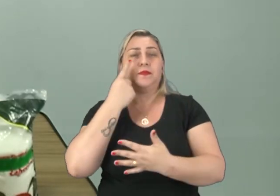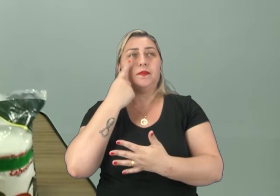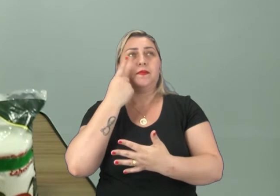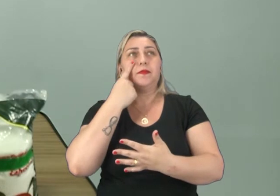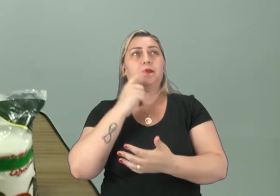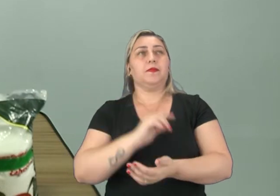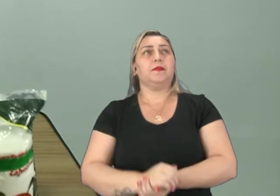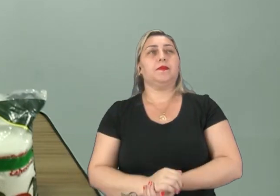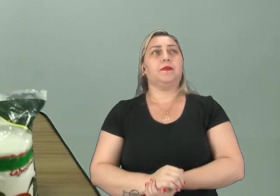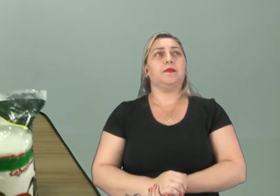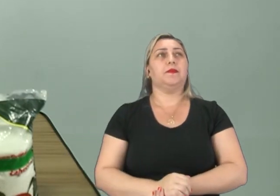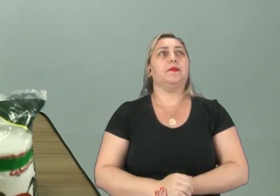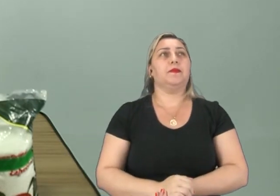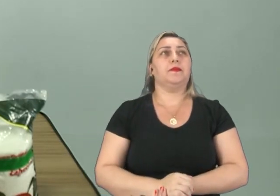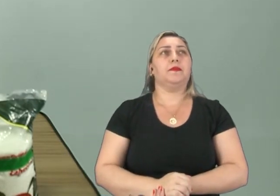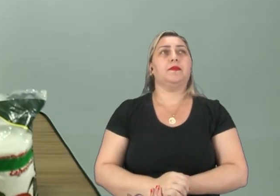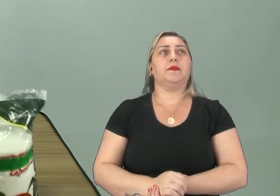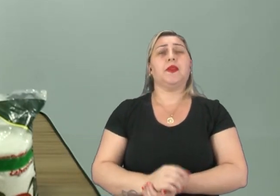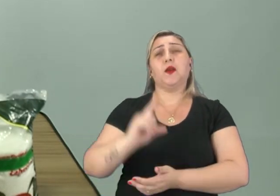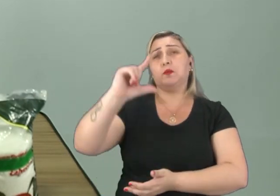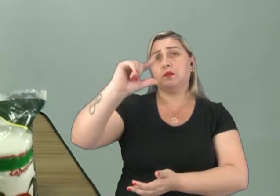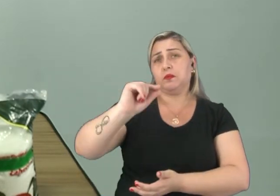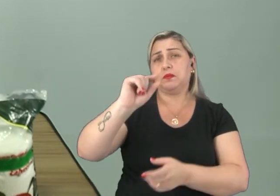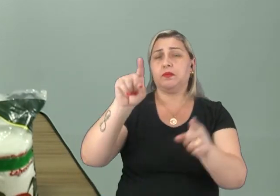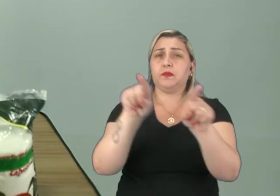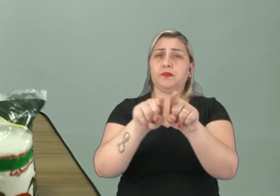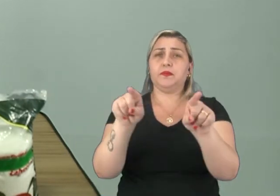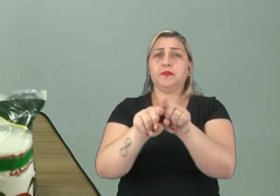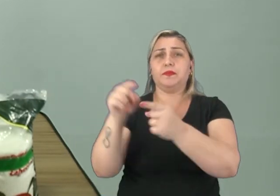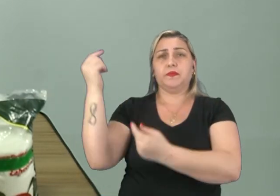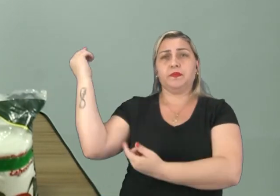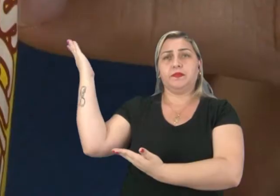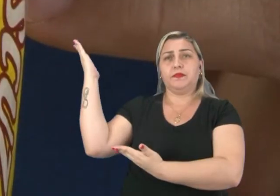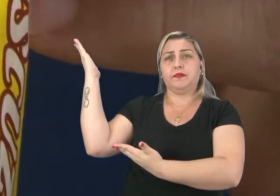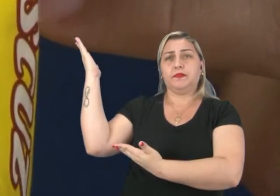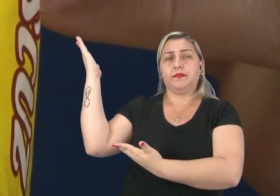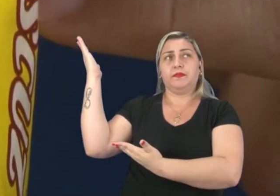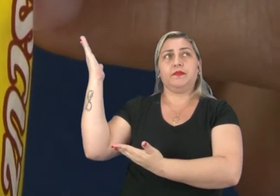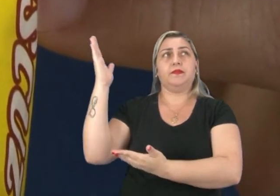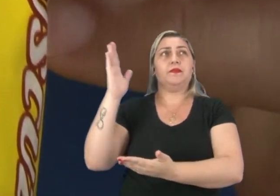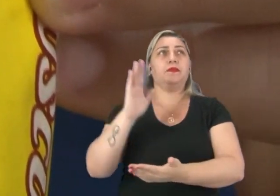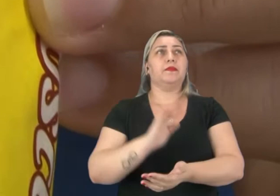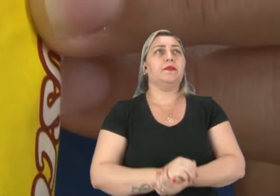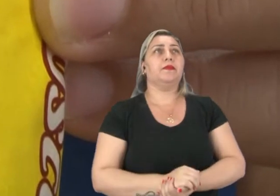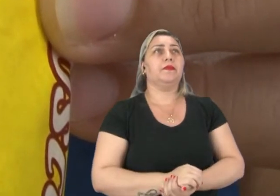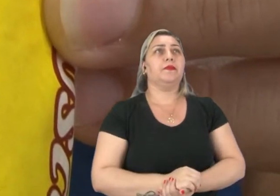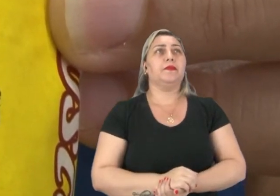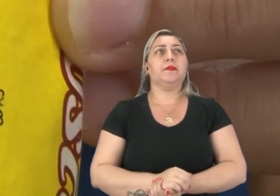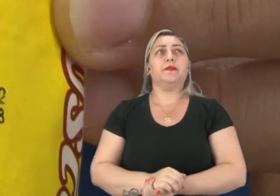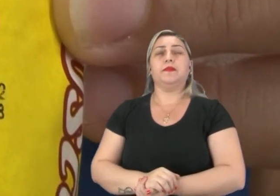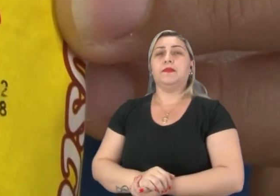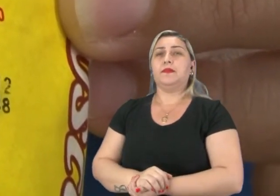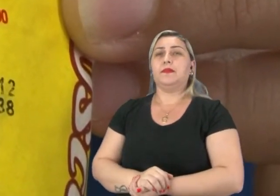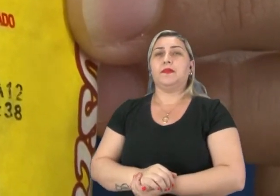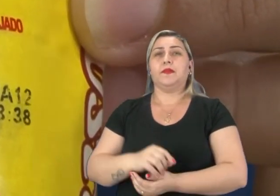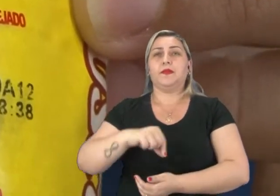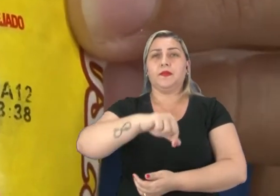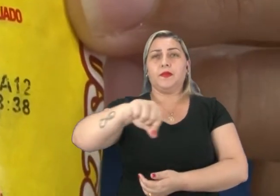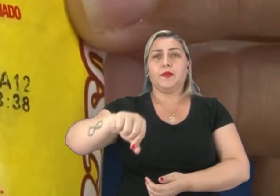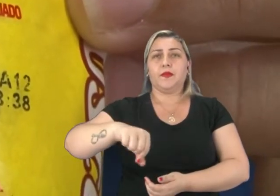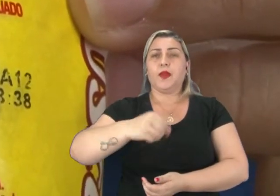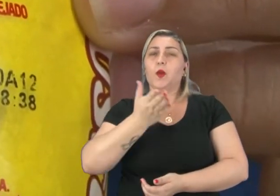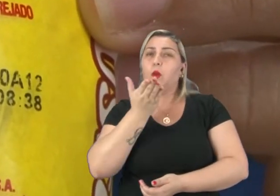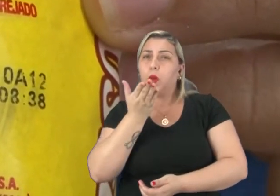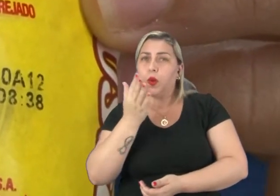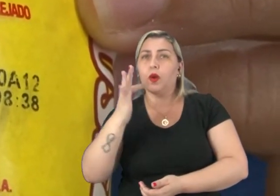só, o ingrediente dele, como é bem pouquinho, também. Pouquíssimas coisas tem aqui, ó. Farinha de